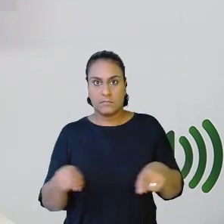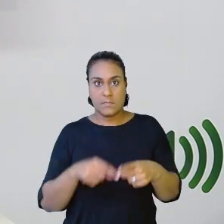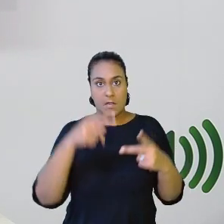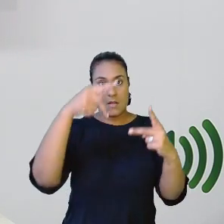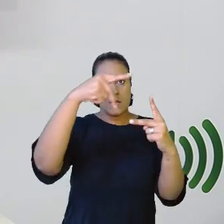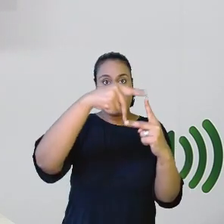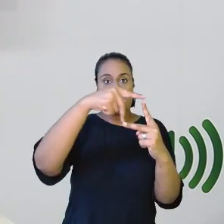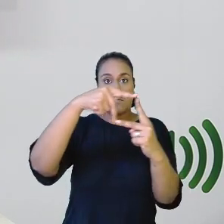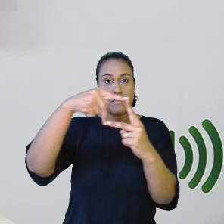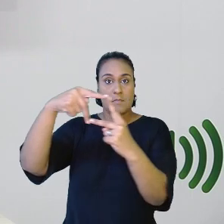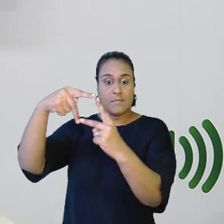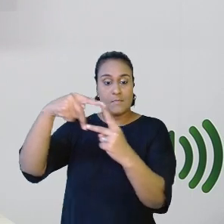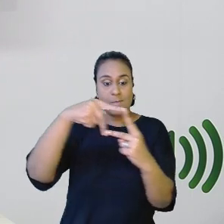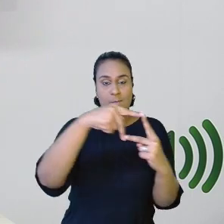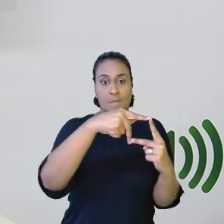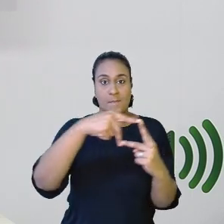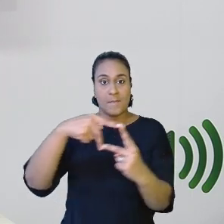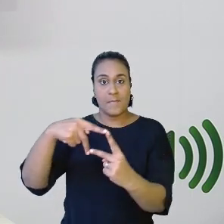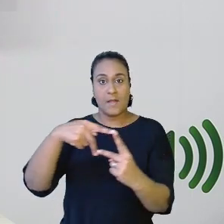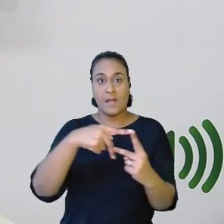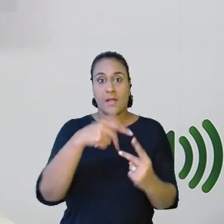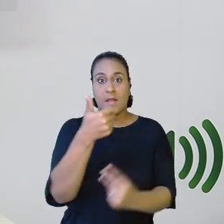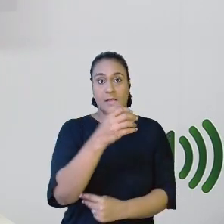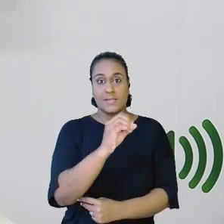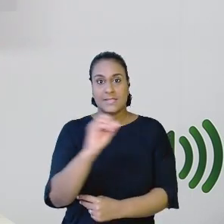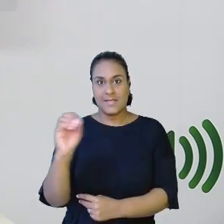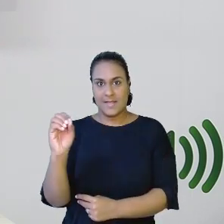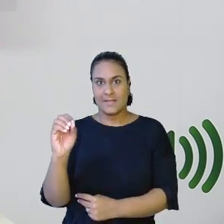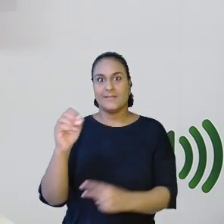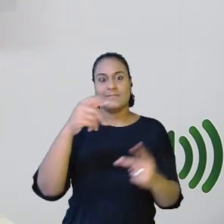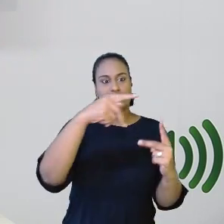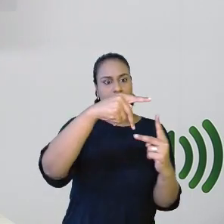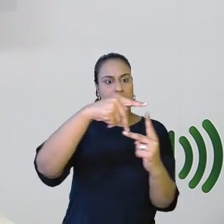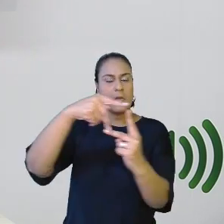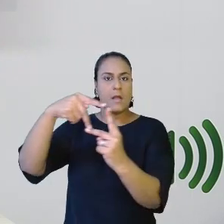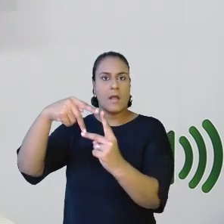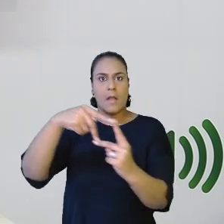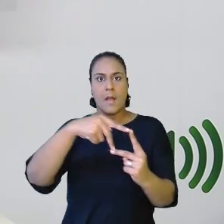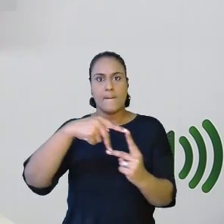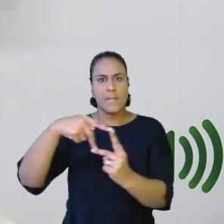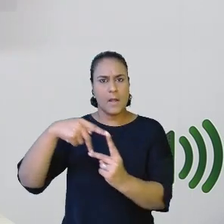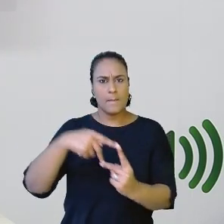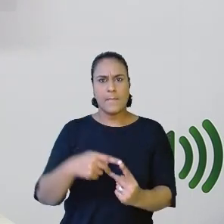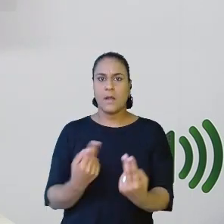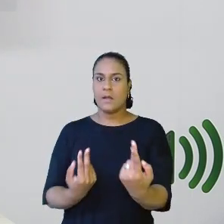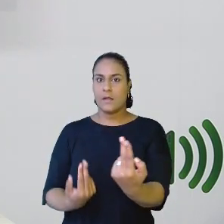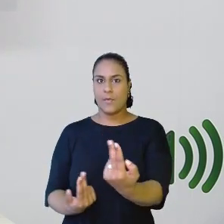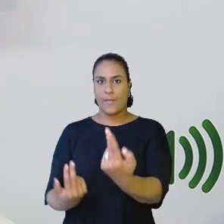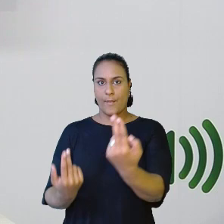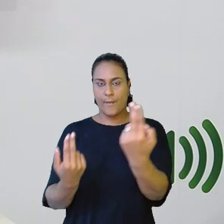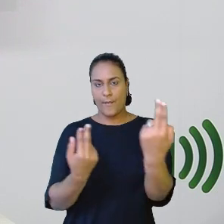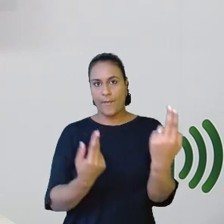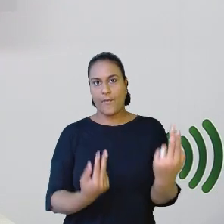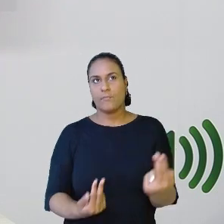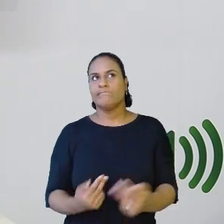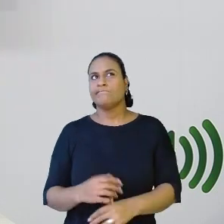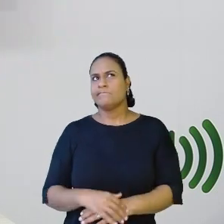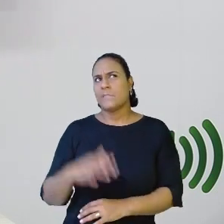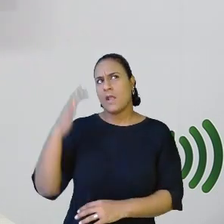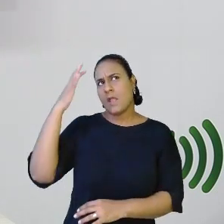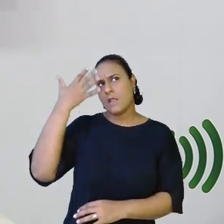lá, Cris dividiu seu tabuleiro em 100 partes iguais e resolveu